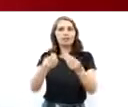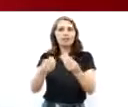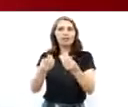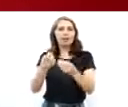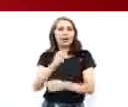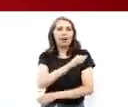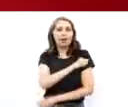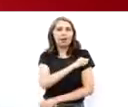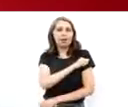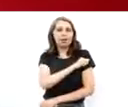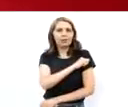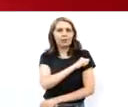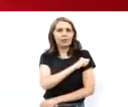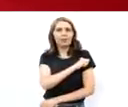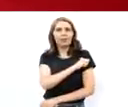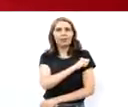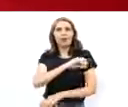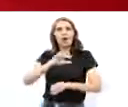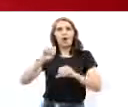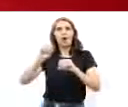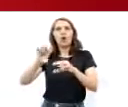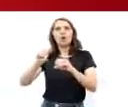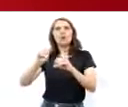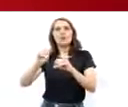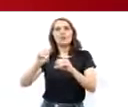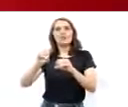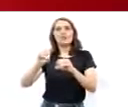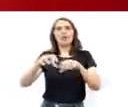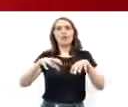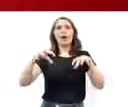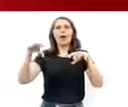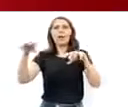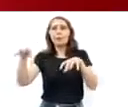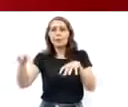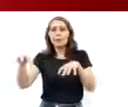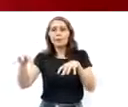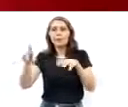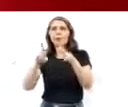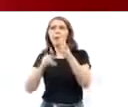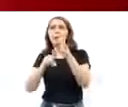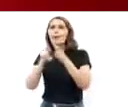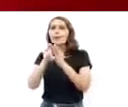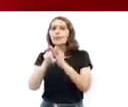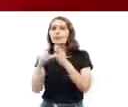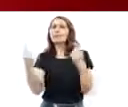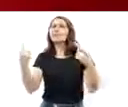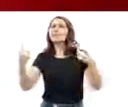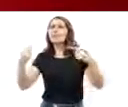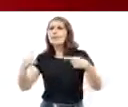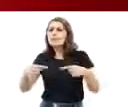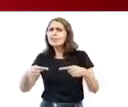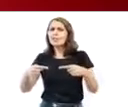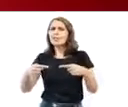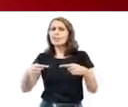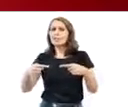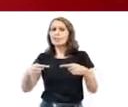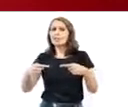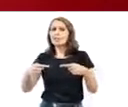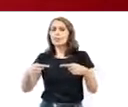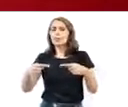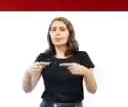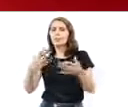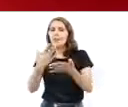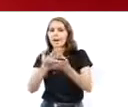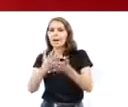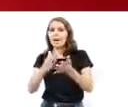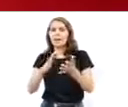E aí eu pergunto, é um desafio fazer eliminar a distorção idade série agora, daqui